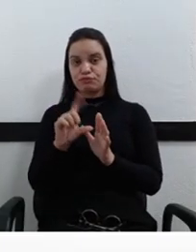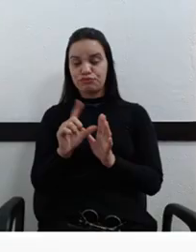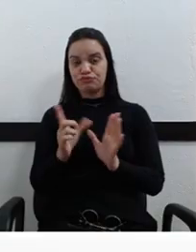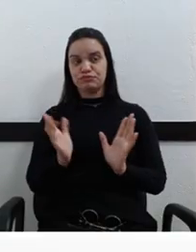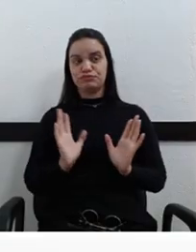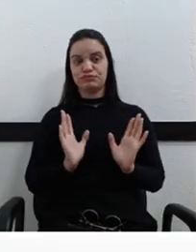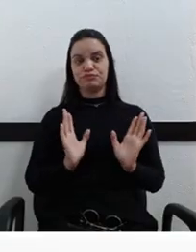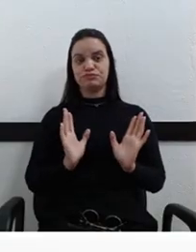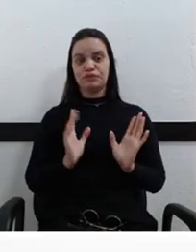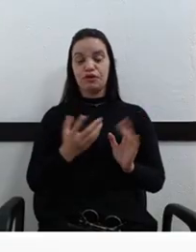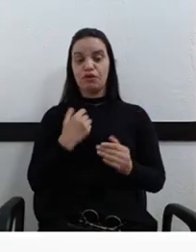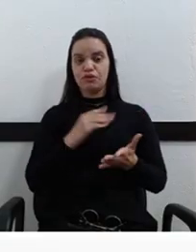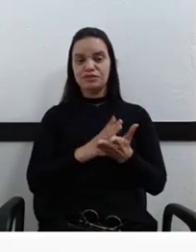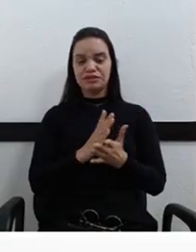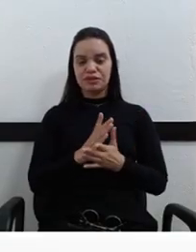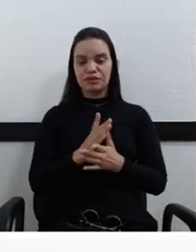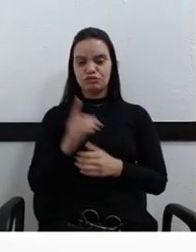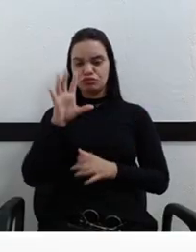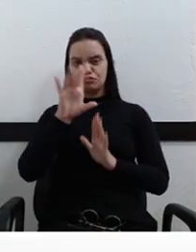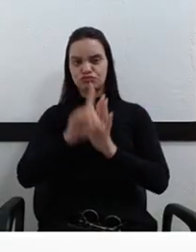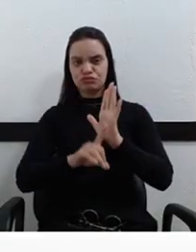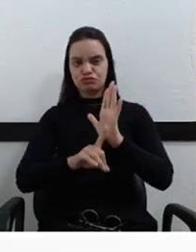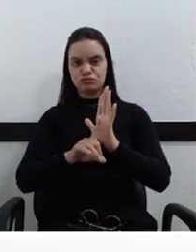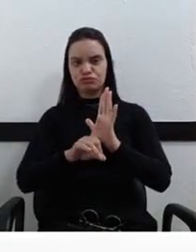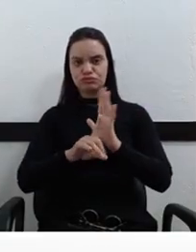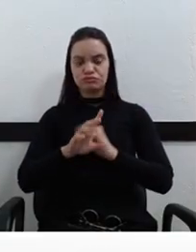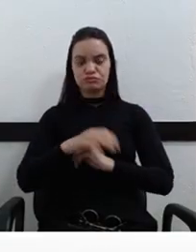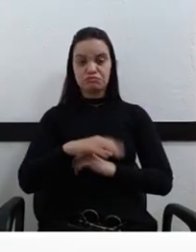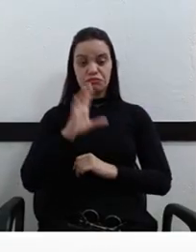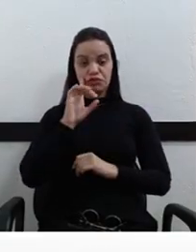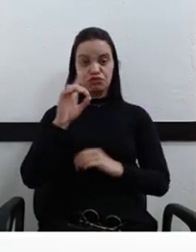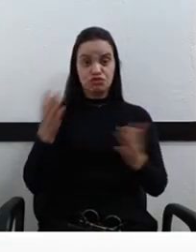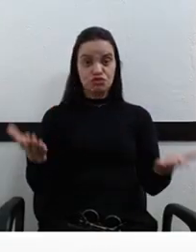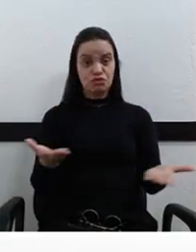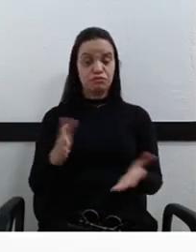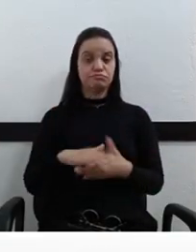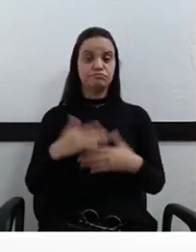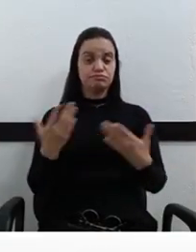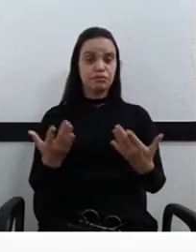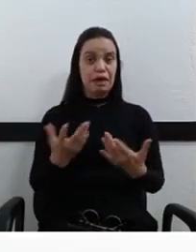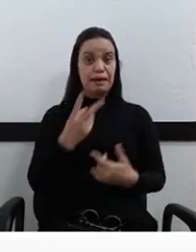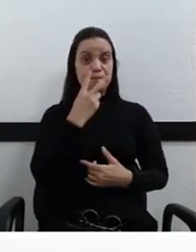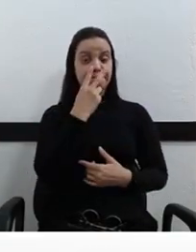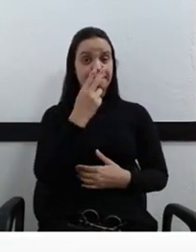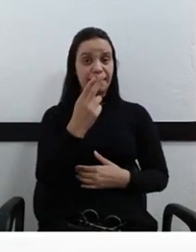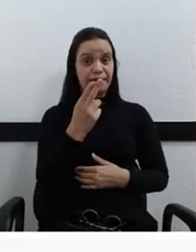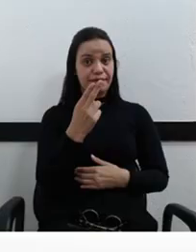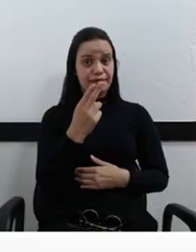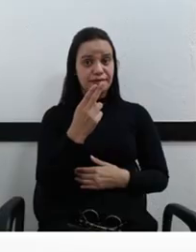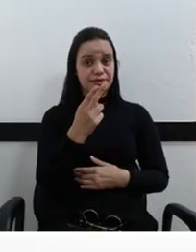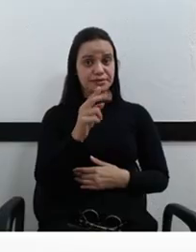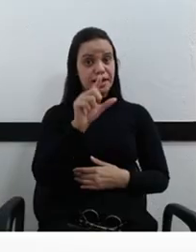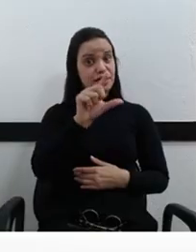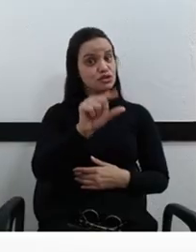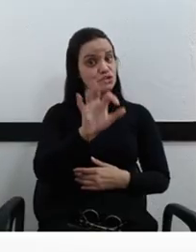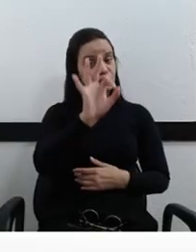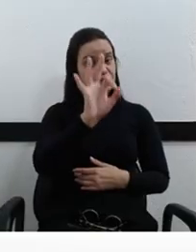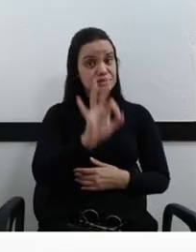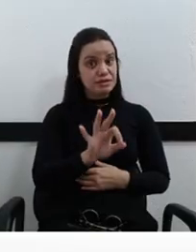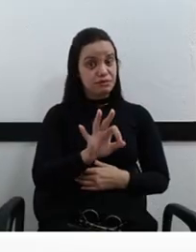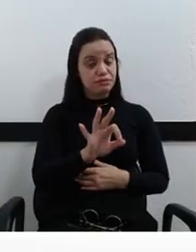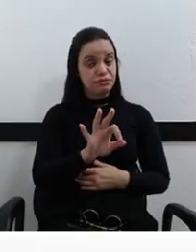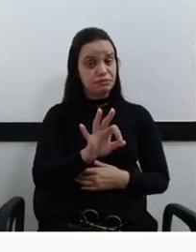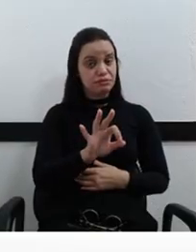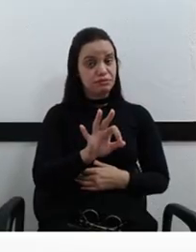correções, considerando como marco do direito, da aquisição do direito, o dia de hoje. Isso me parece a decisão mais acertada, e